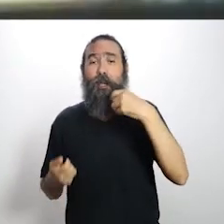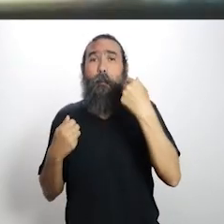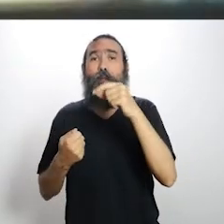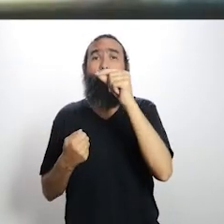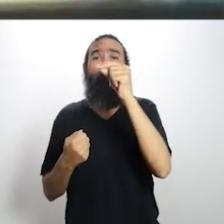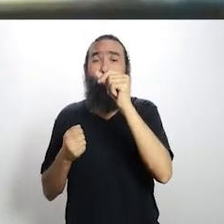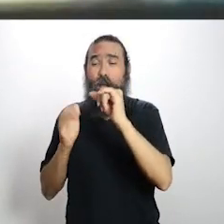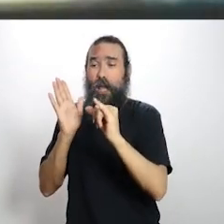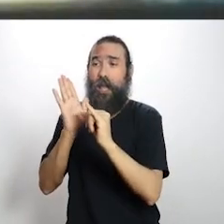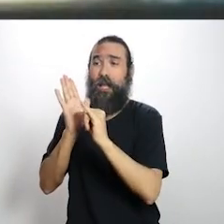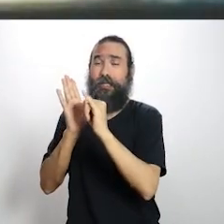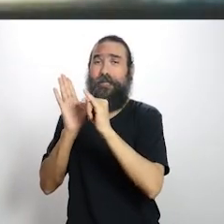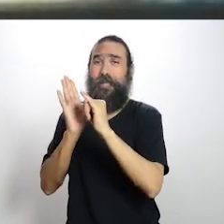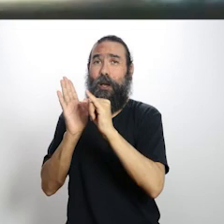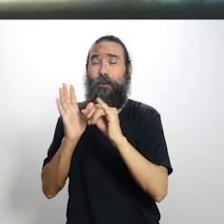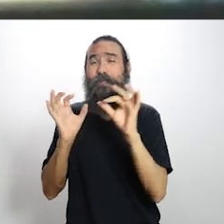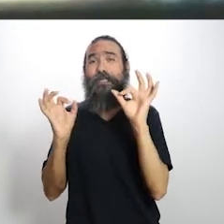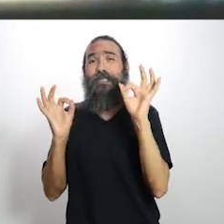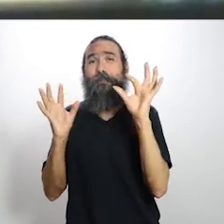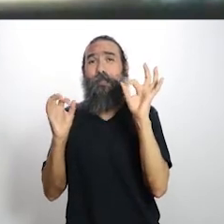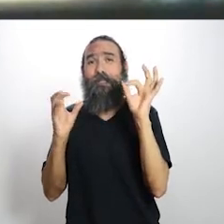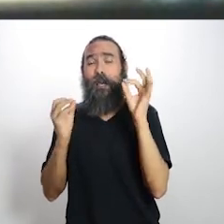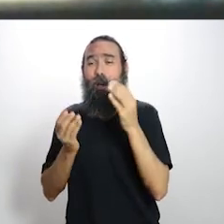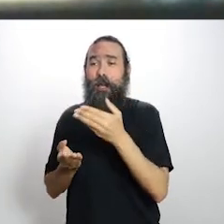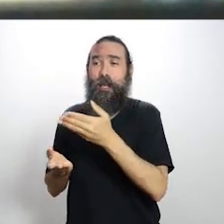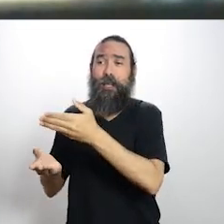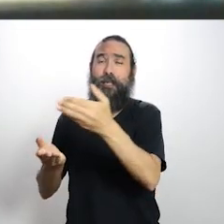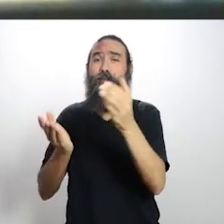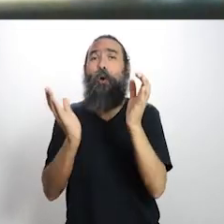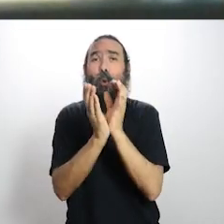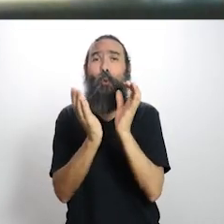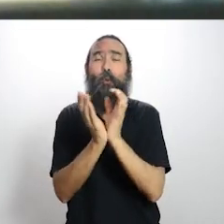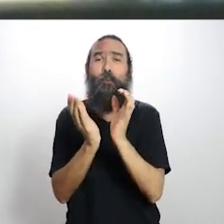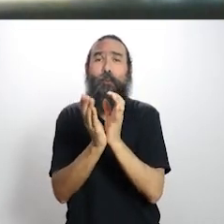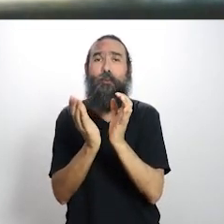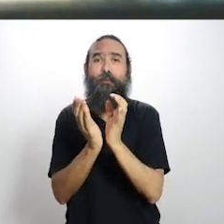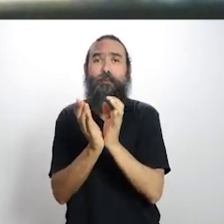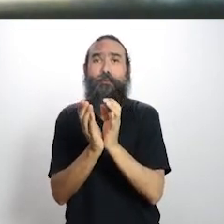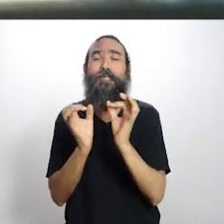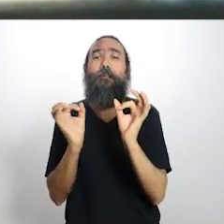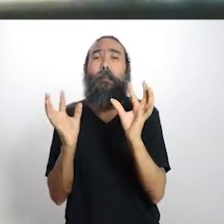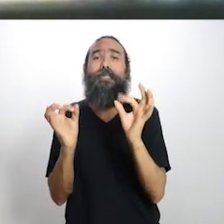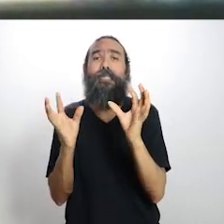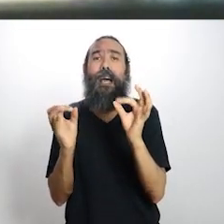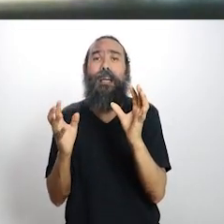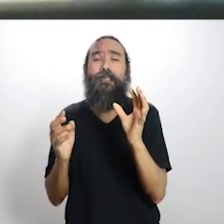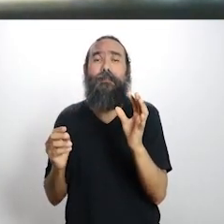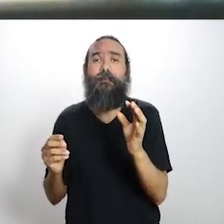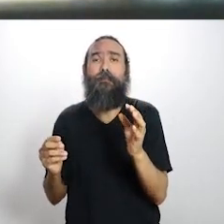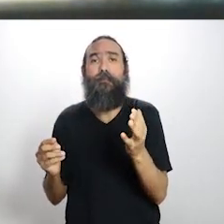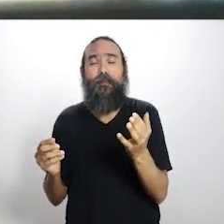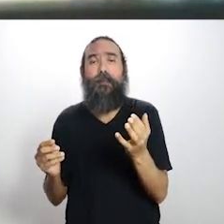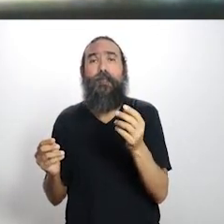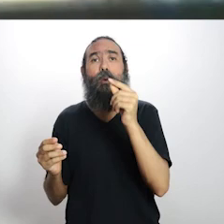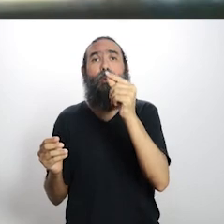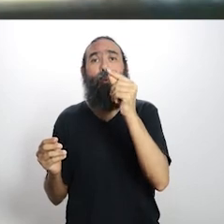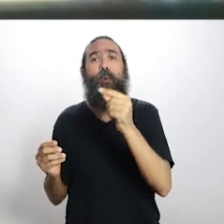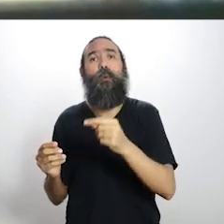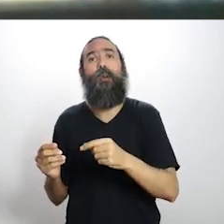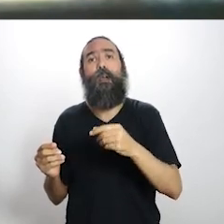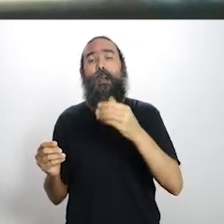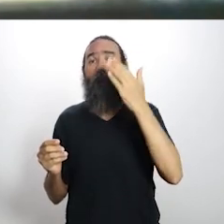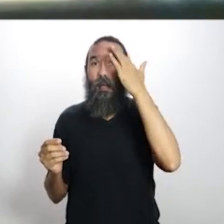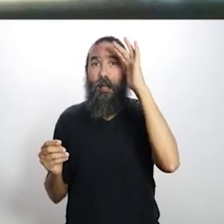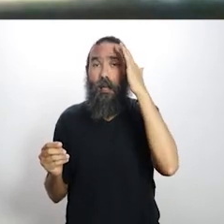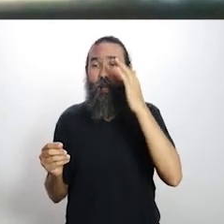território do cadastramento da língua do cadastramento do daquele reconhecimento como patrimônio material